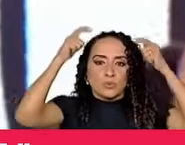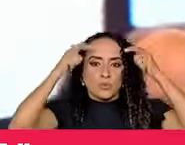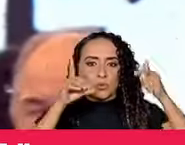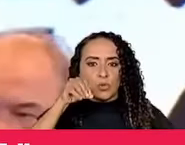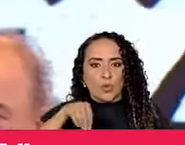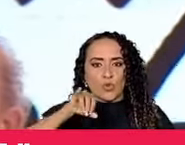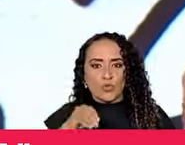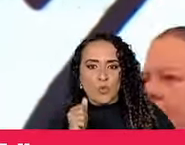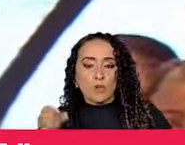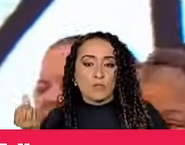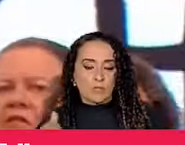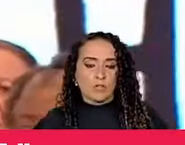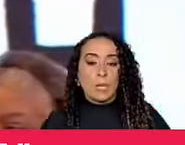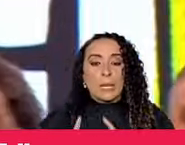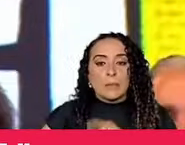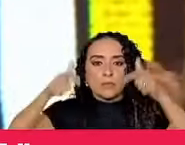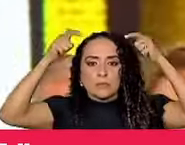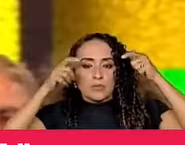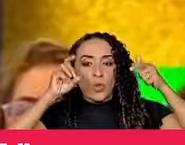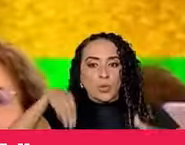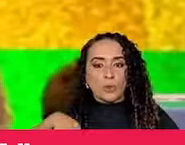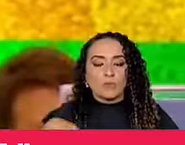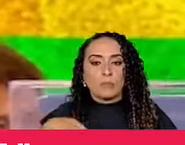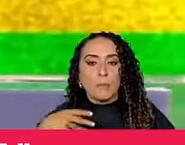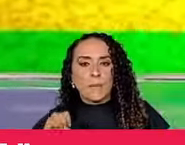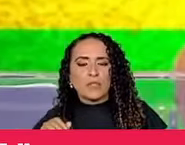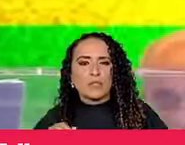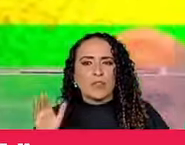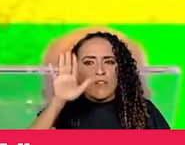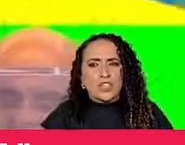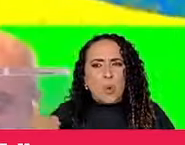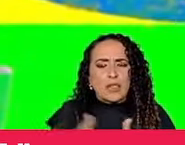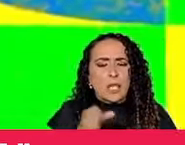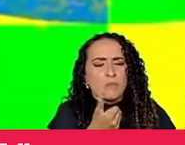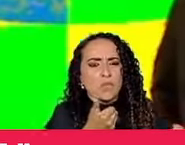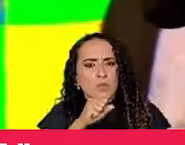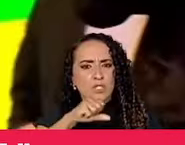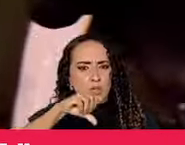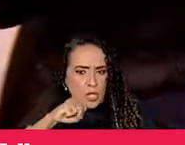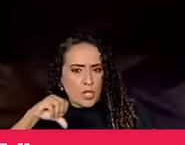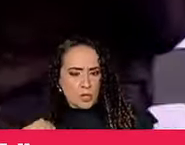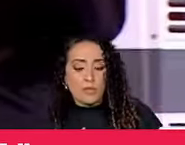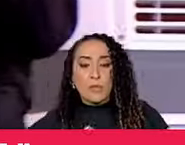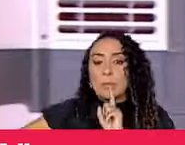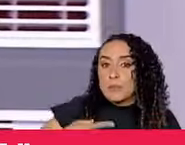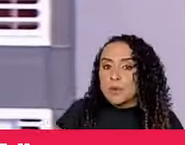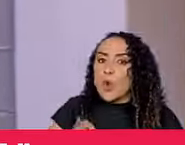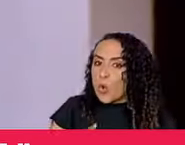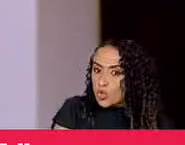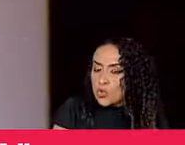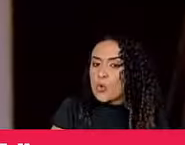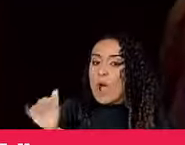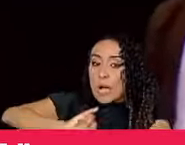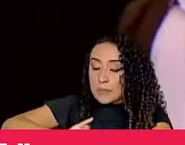cá. Depois veio o Império e Dom Pedro ficou até 1989. Depois continuou sendo